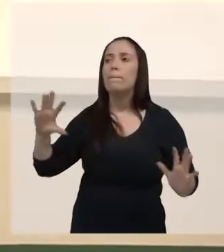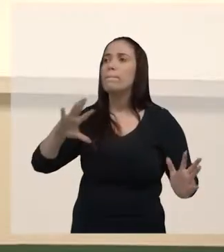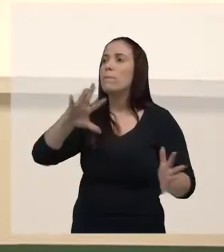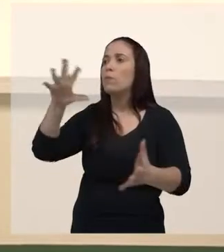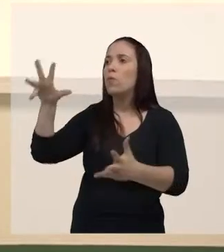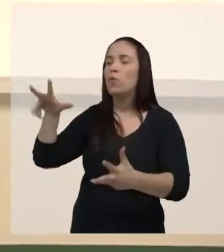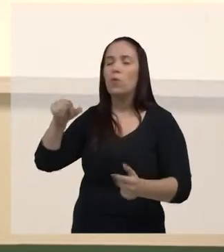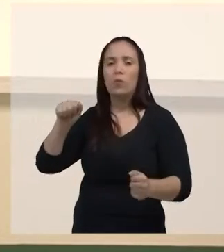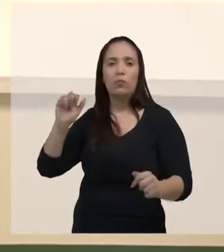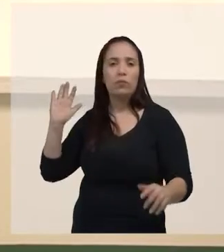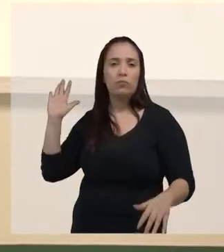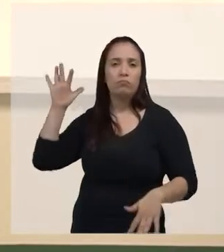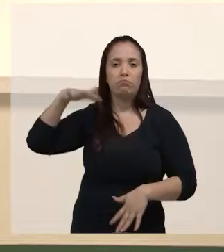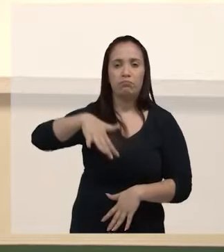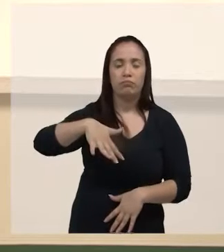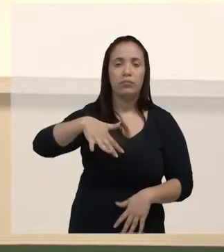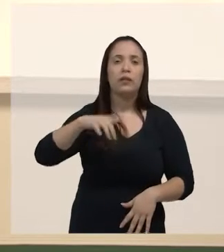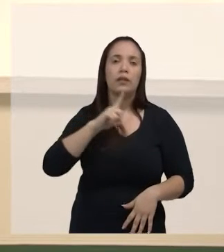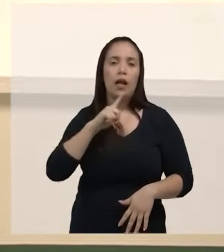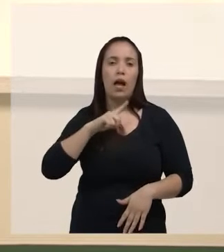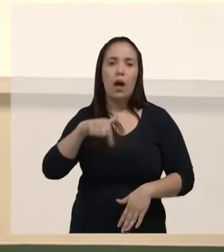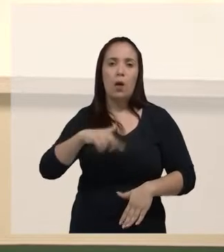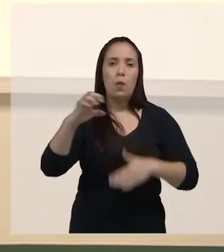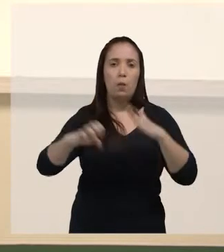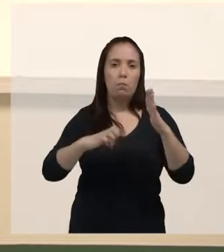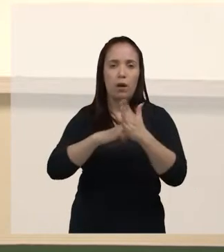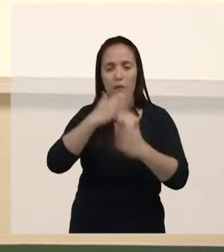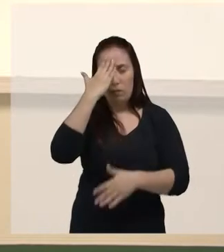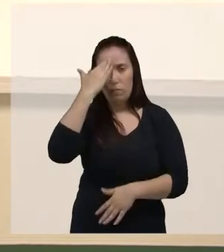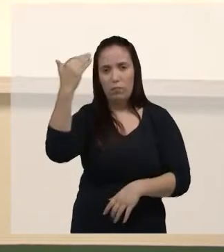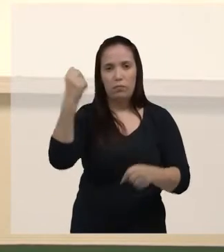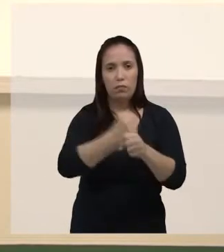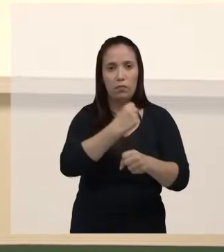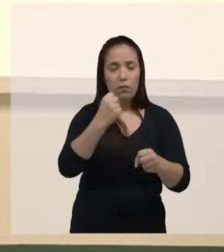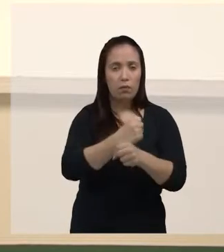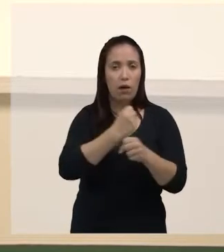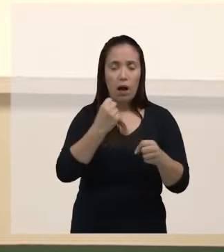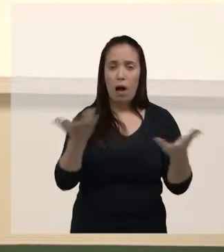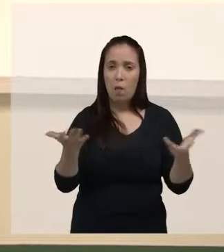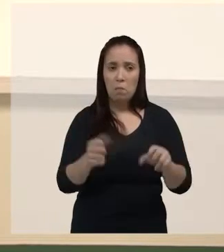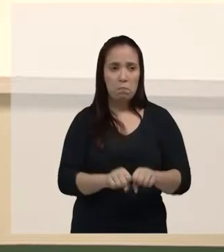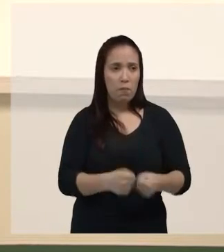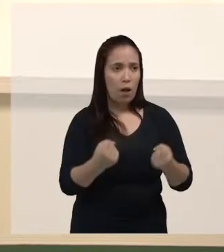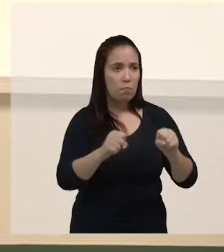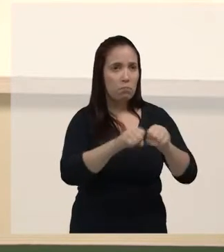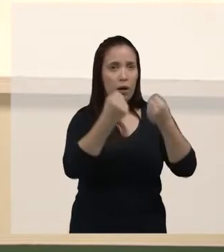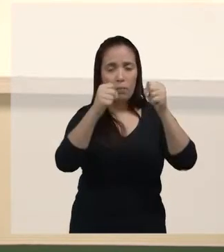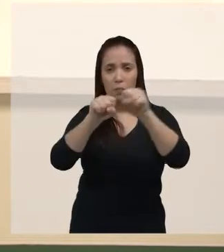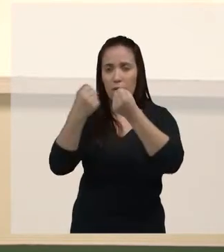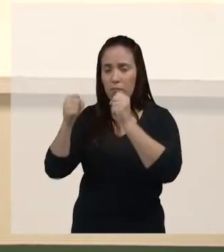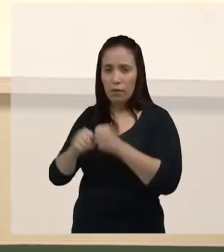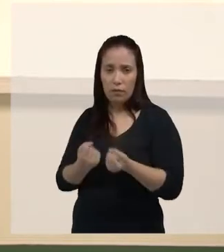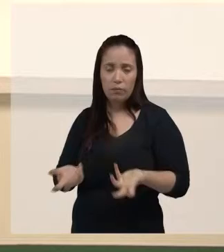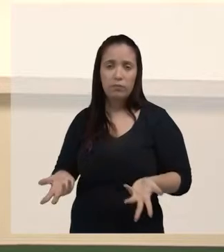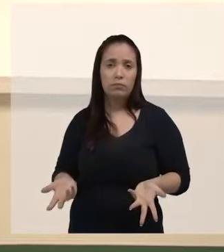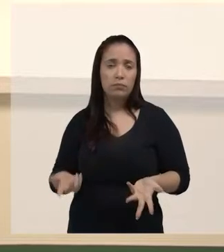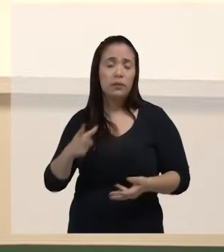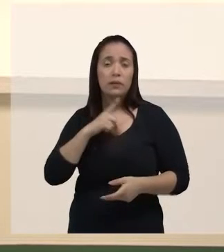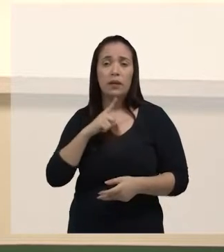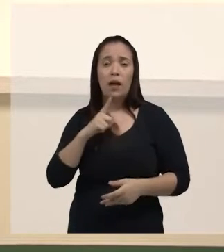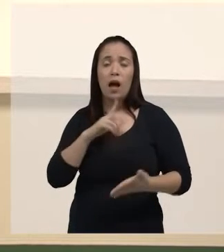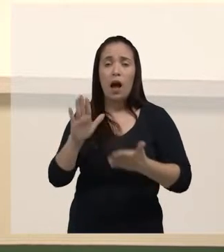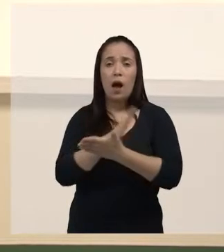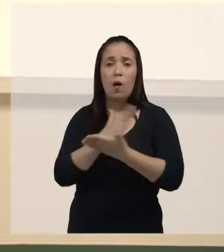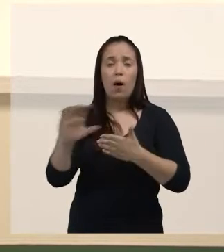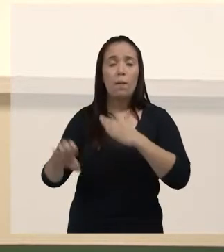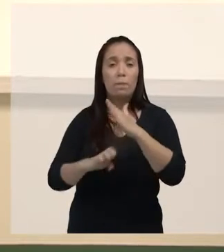mundial como um país que tinha grandes empresas na área de construção civil. Tem. Tinha. Na área de construção há